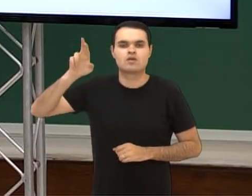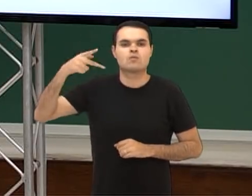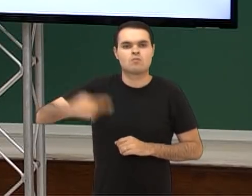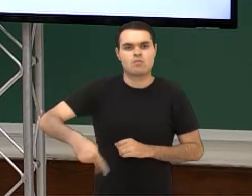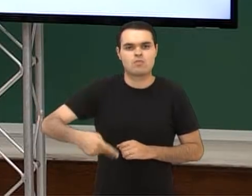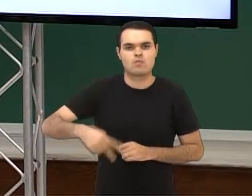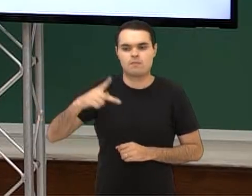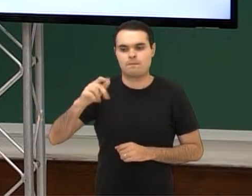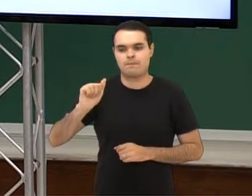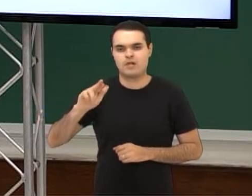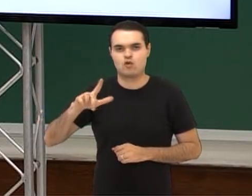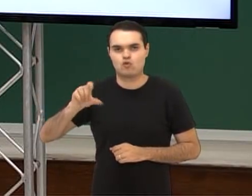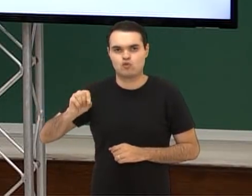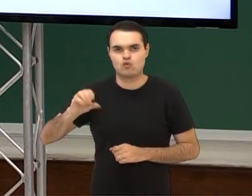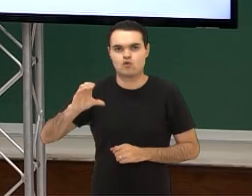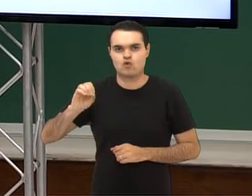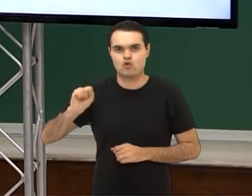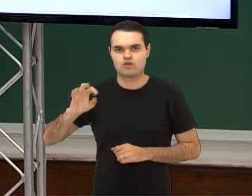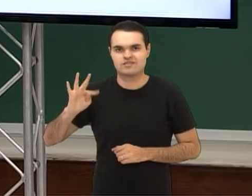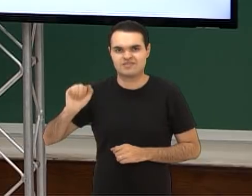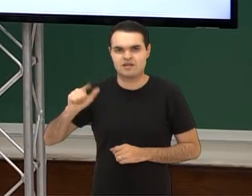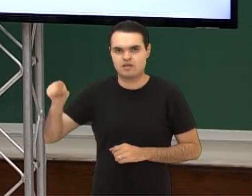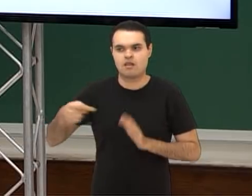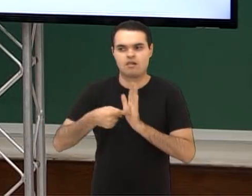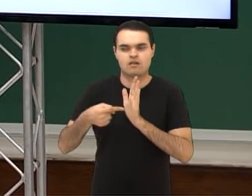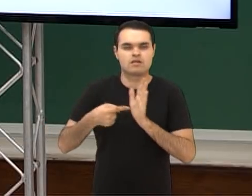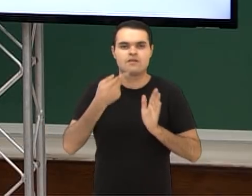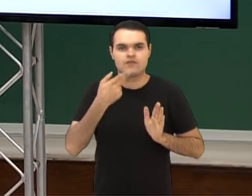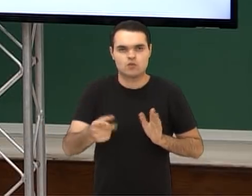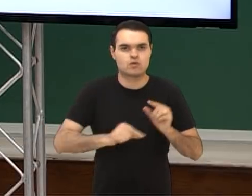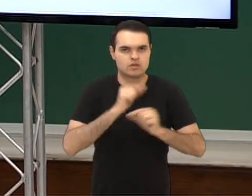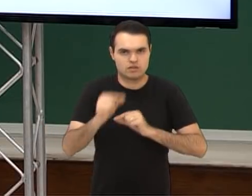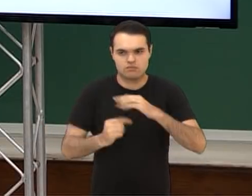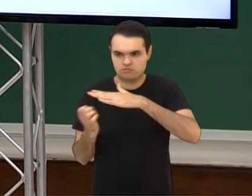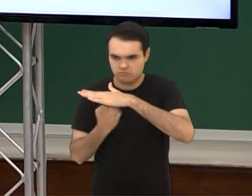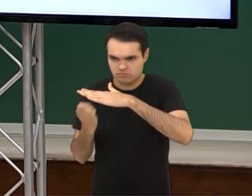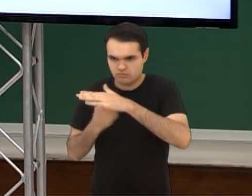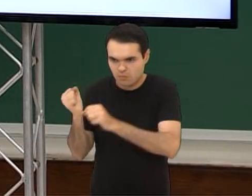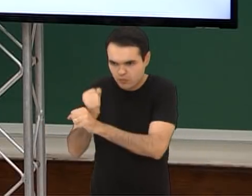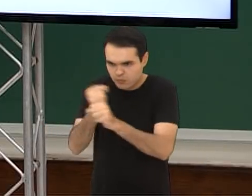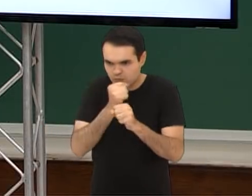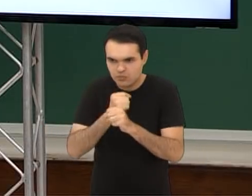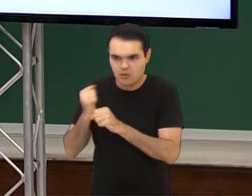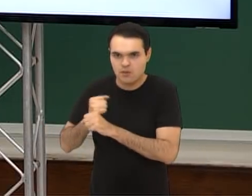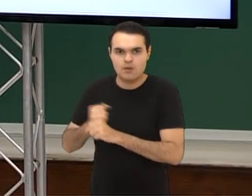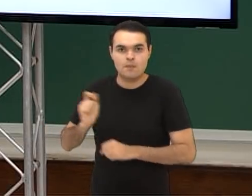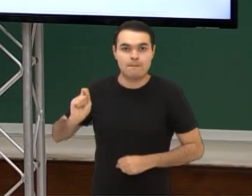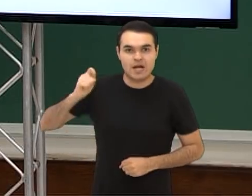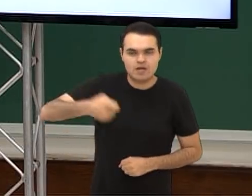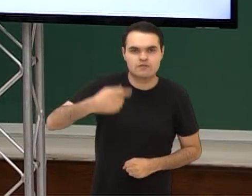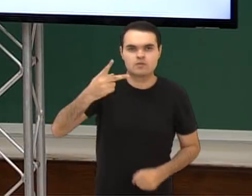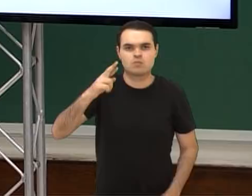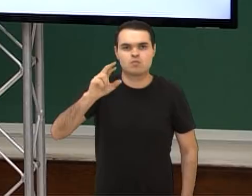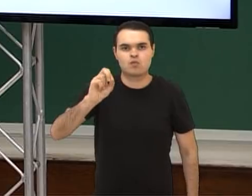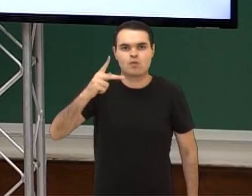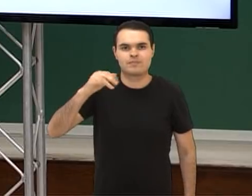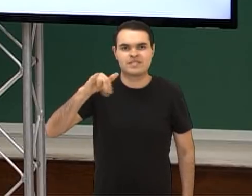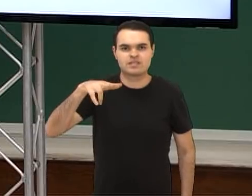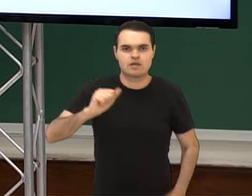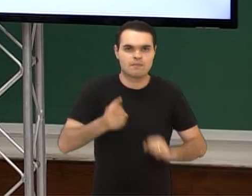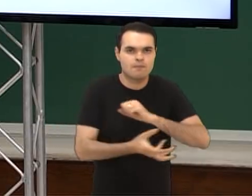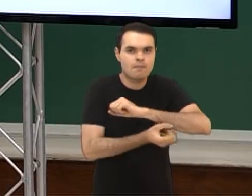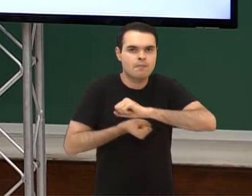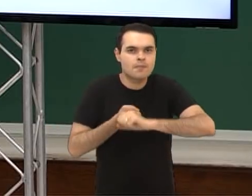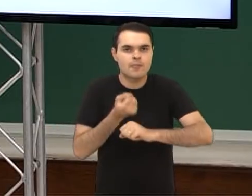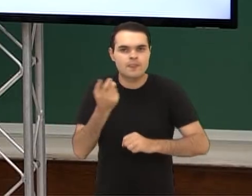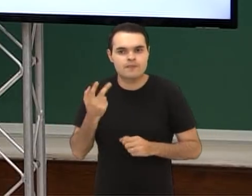Petrobras, Paulo Roberto Costa, ele afirmava que as empreiteiras pagavam propina para